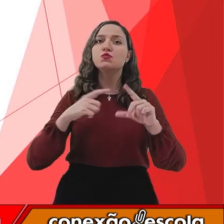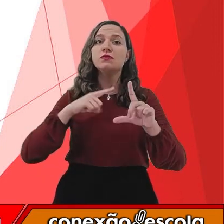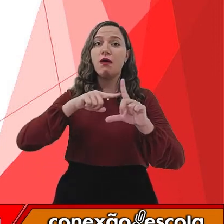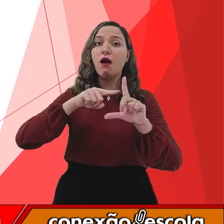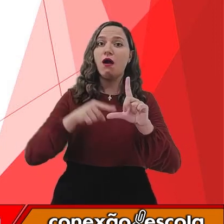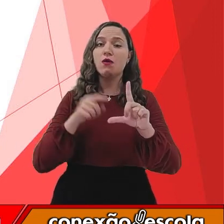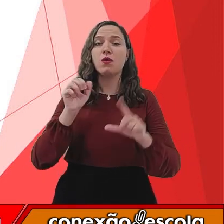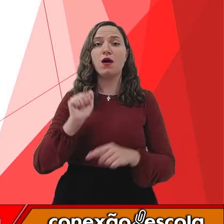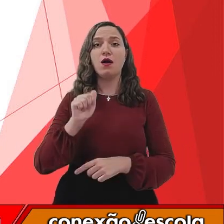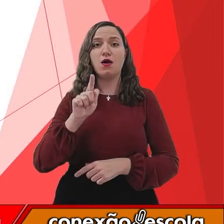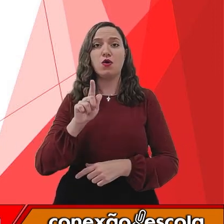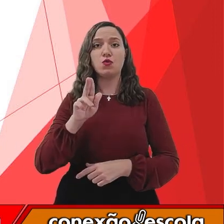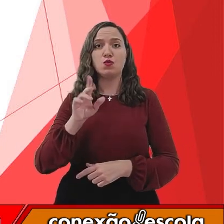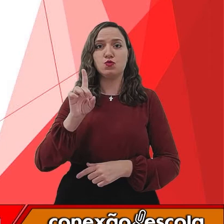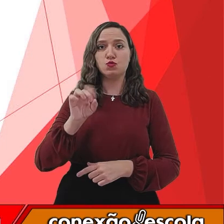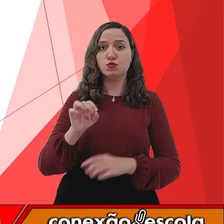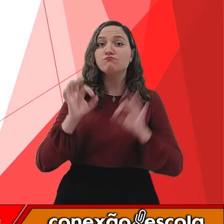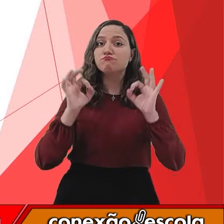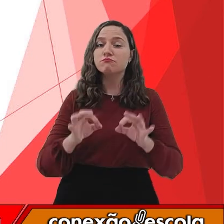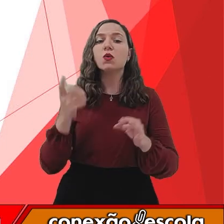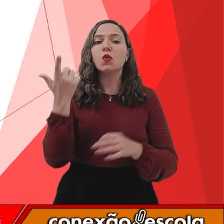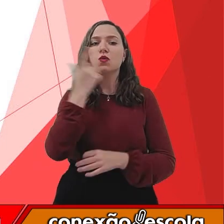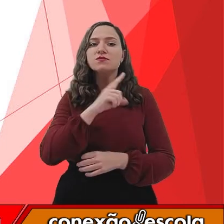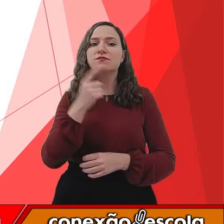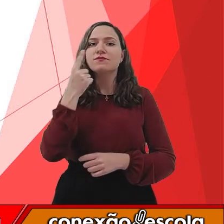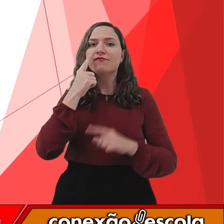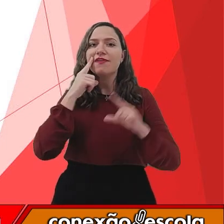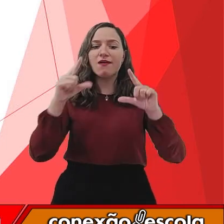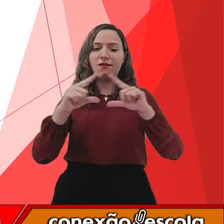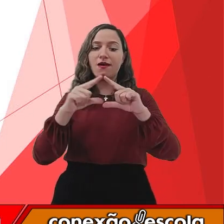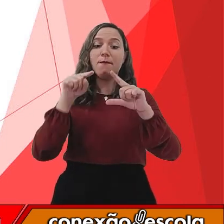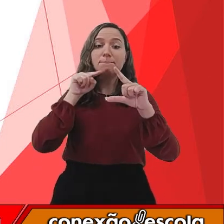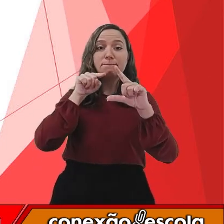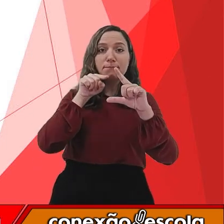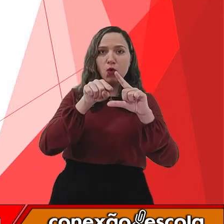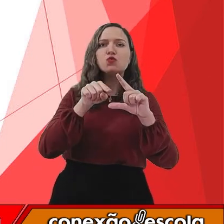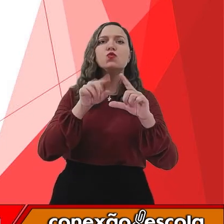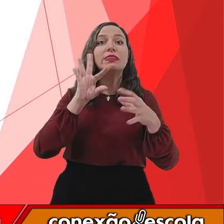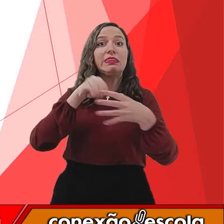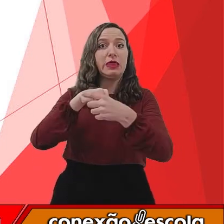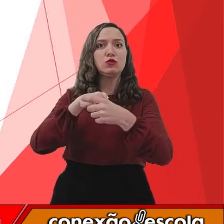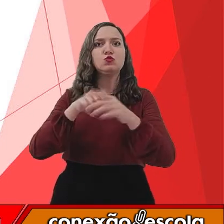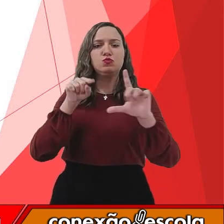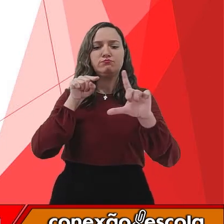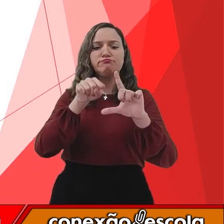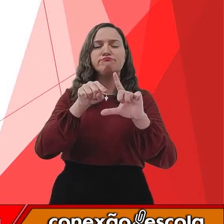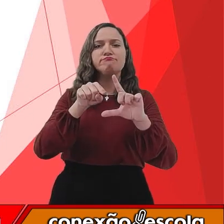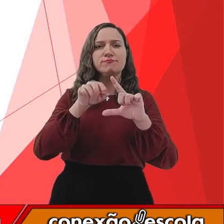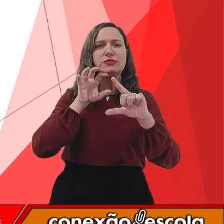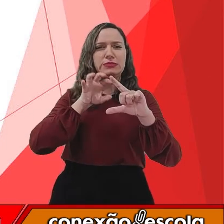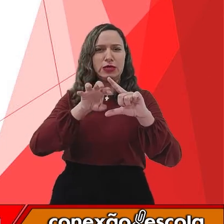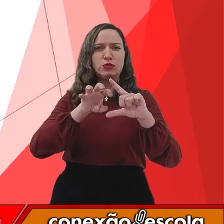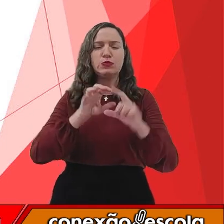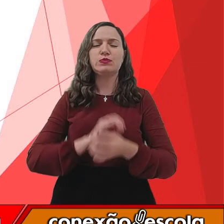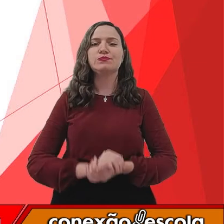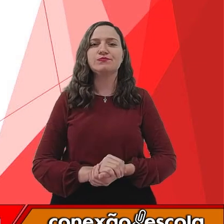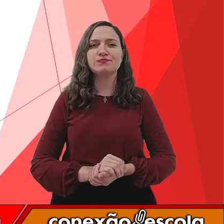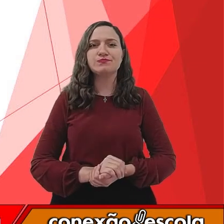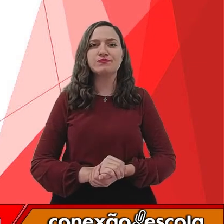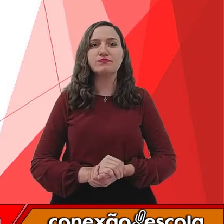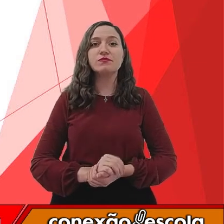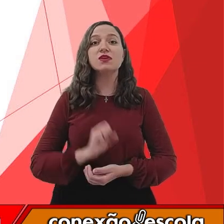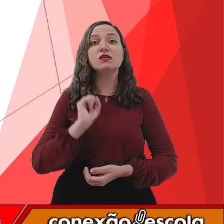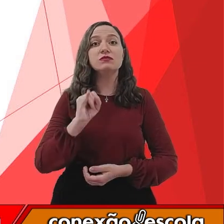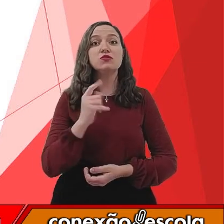o circuncentro vai estar dentro da região delimitada pelo triângulo. Se por um